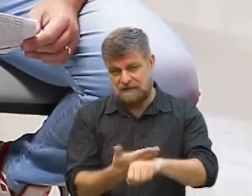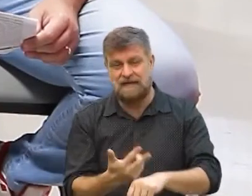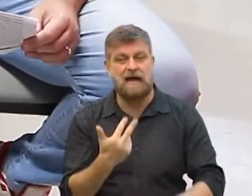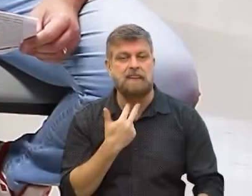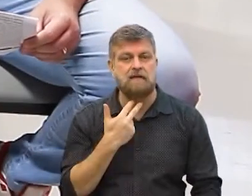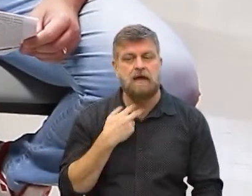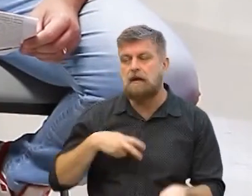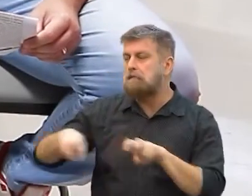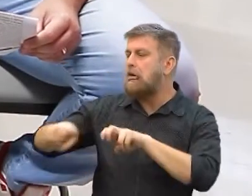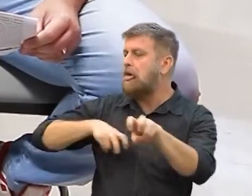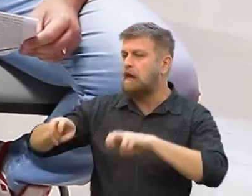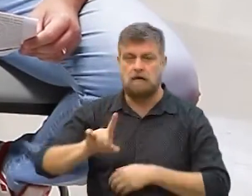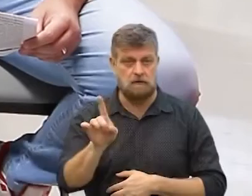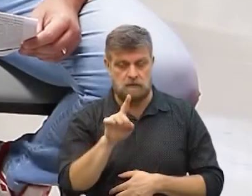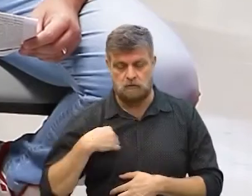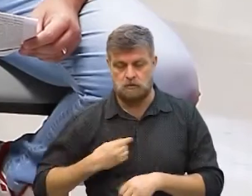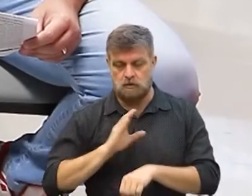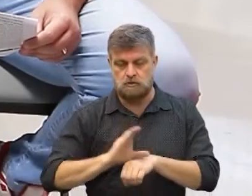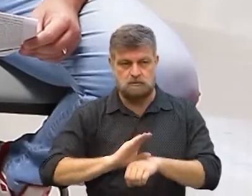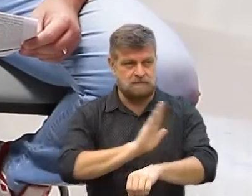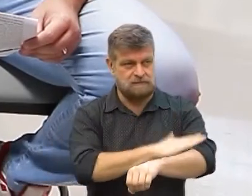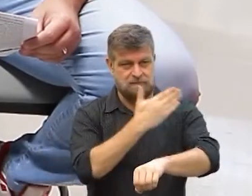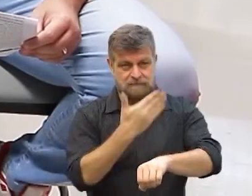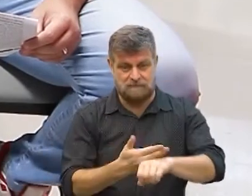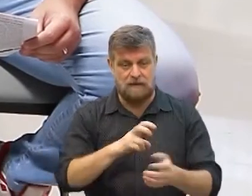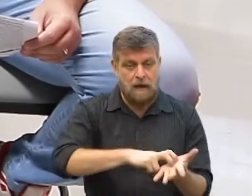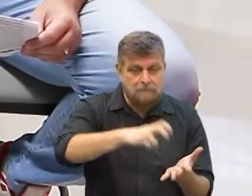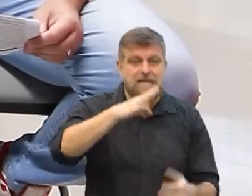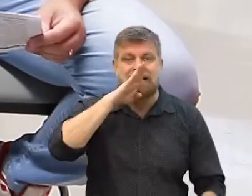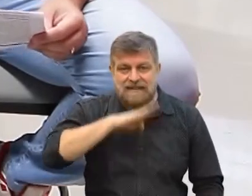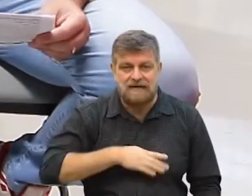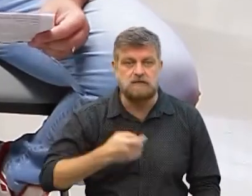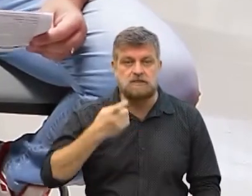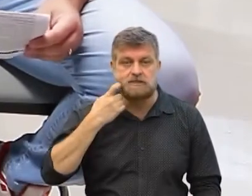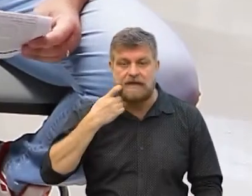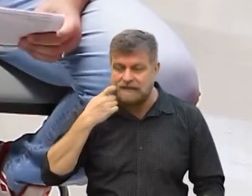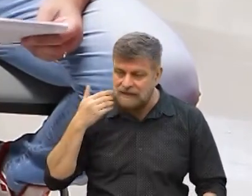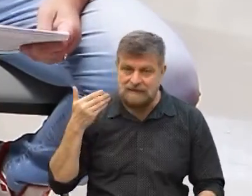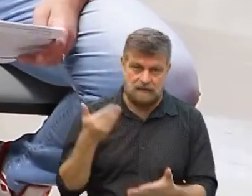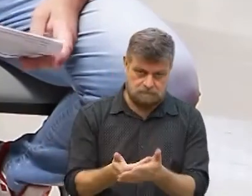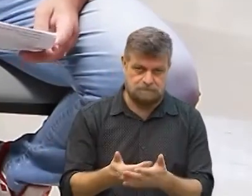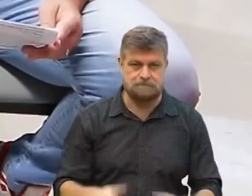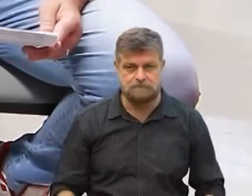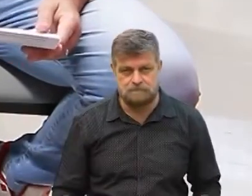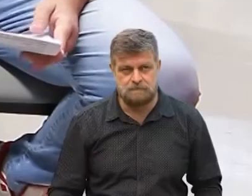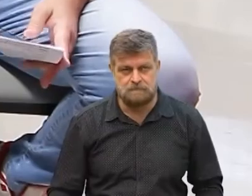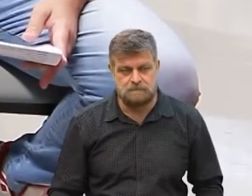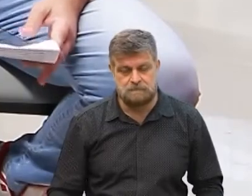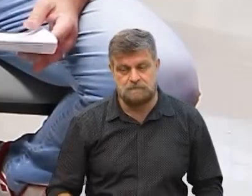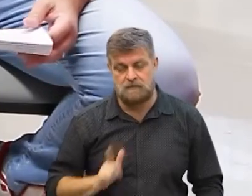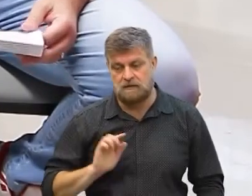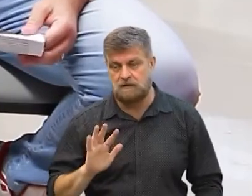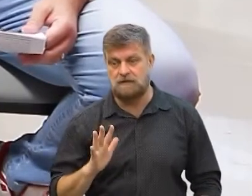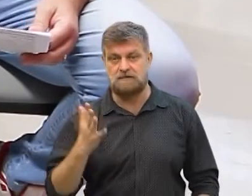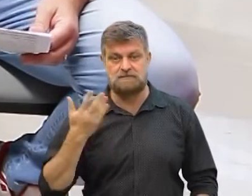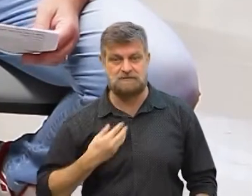porque o nosso curso é integral, manhã e tarde, segunda a sexta. Então, quem sabe surgem